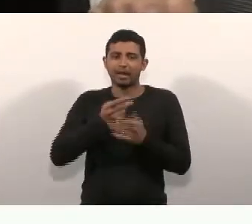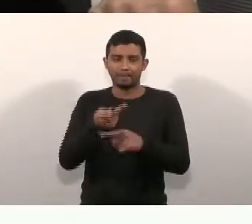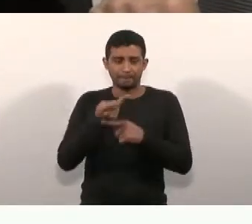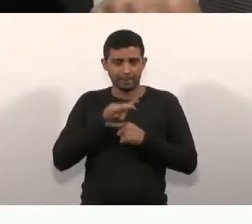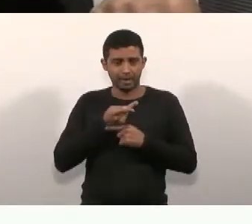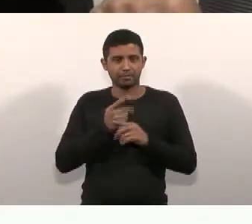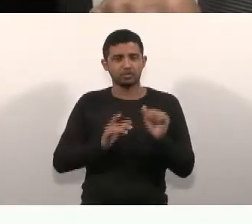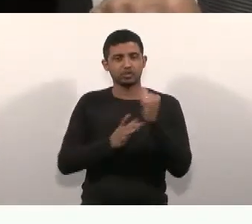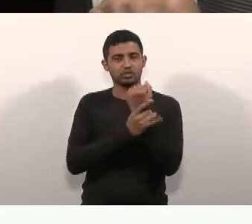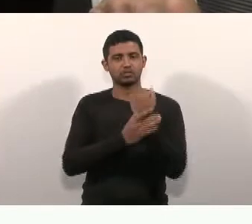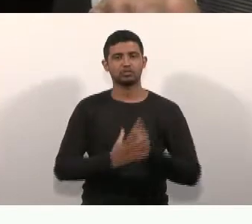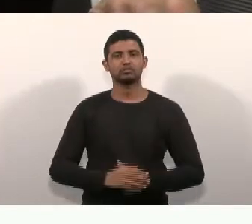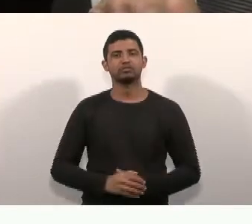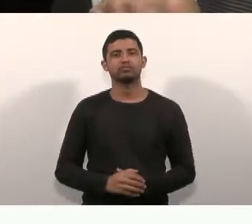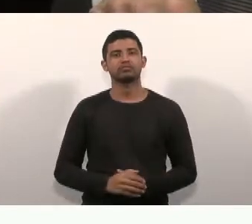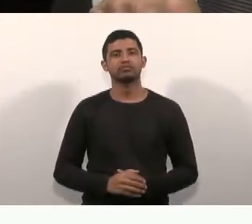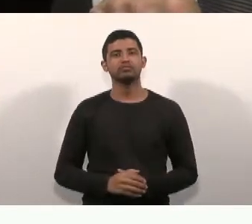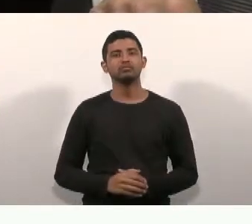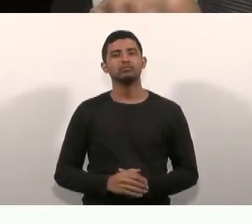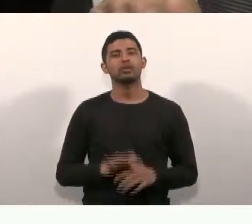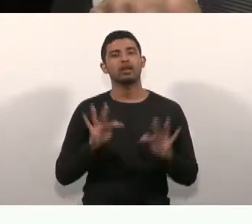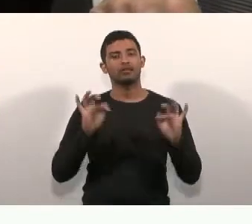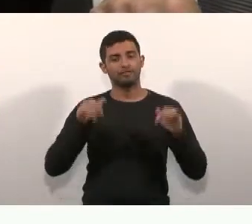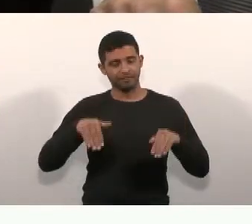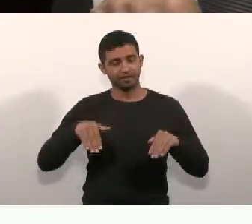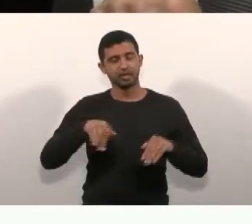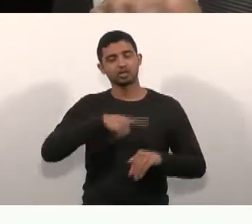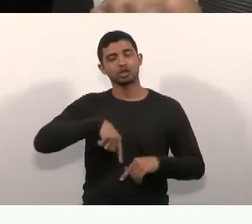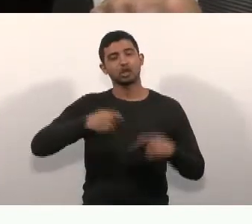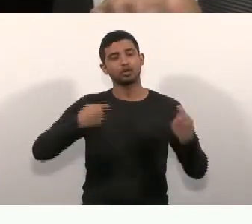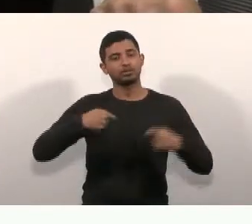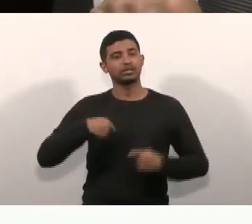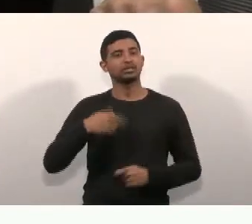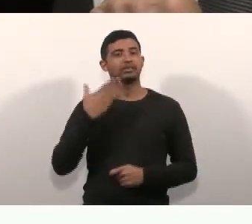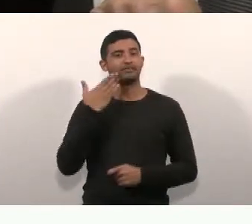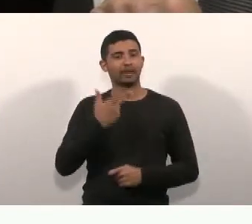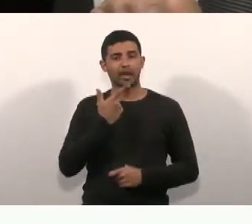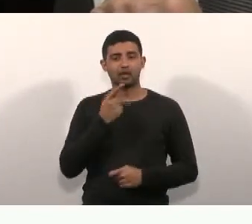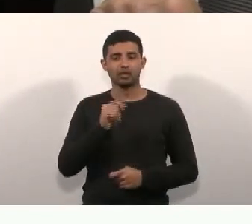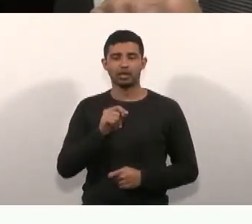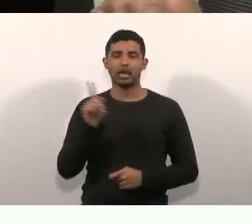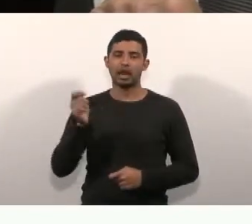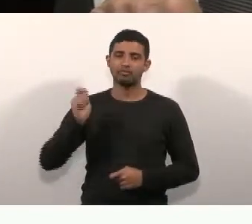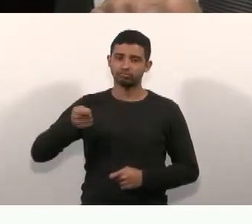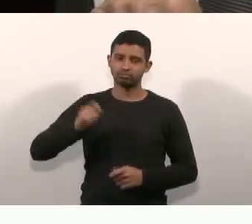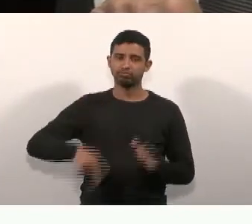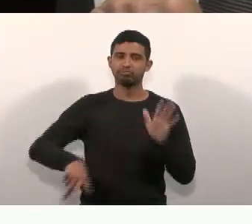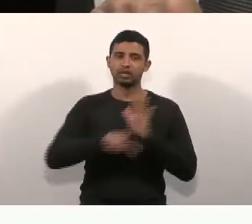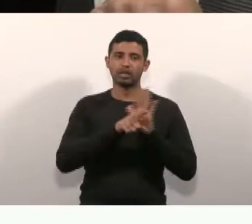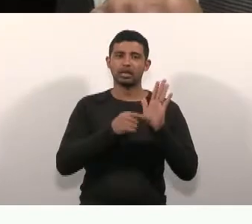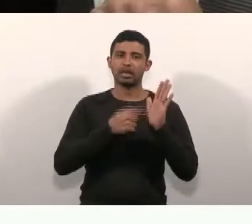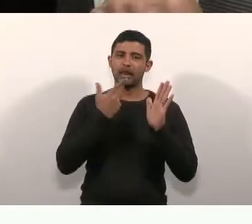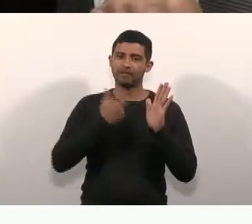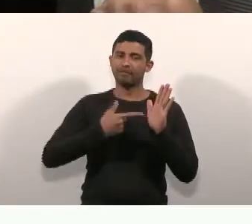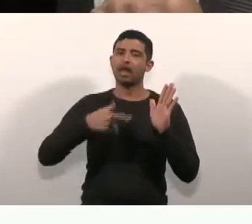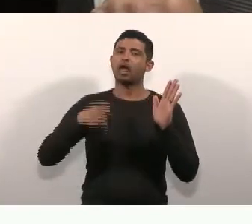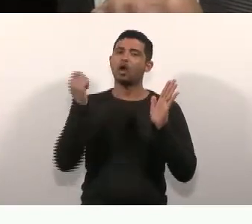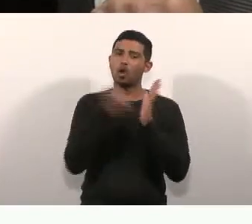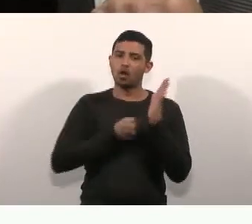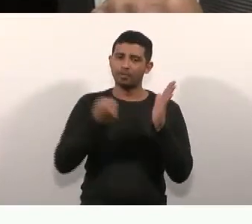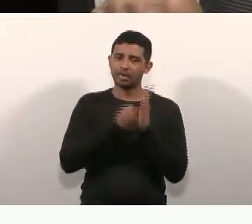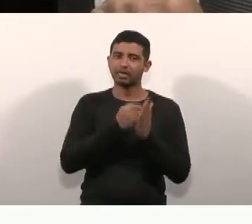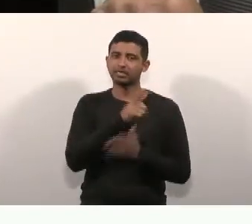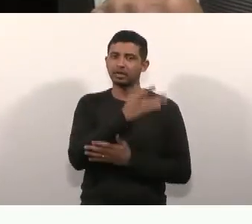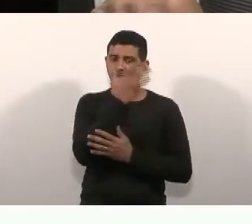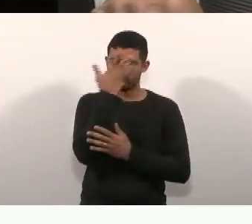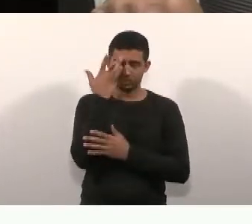nas suas operações. Por fim, vale ressaltar que o entendimento dos tribunais e leis federais já determinam que há a obrigação do prestador de serviço